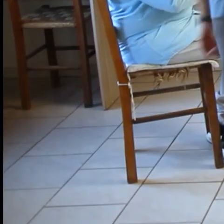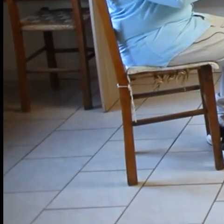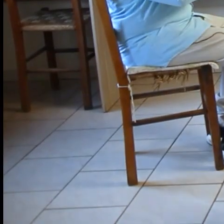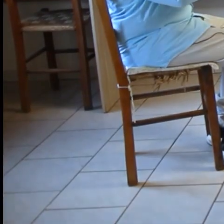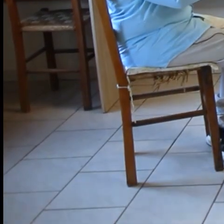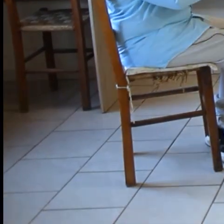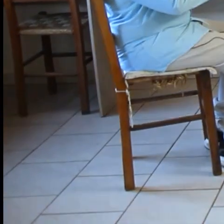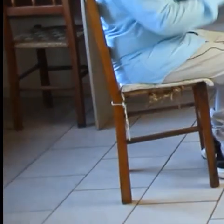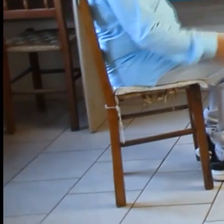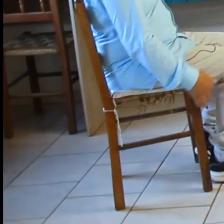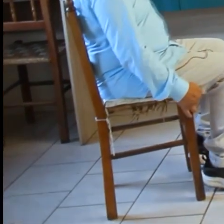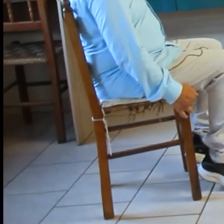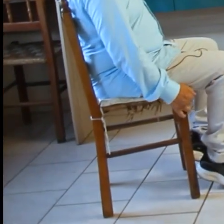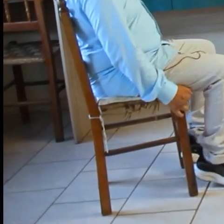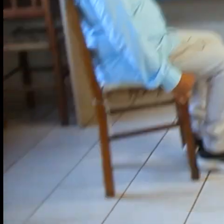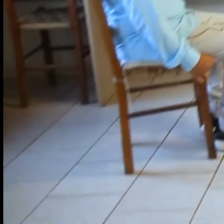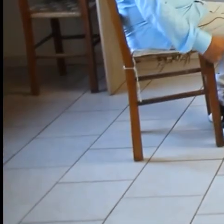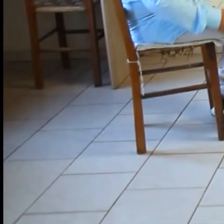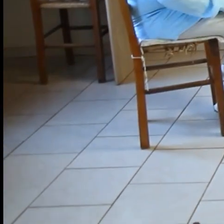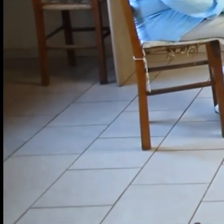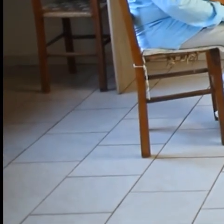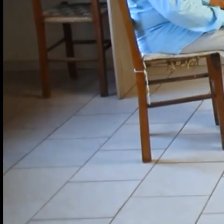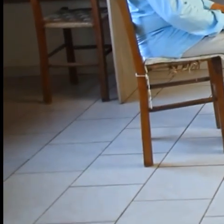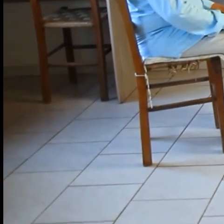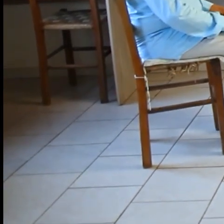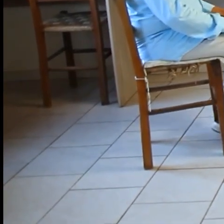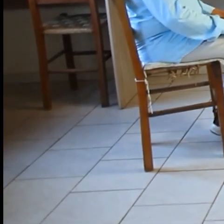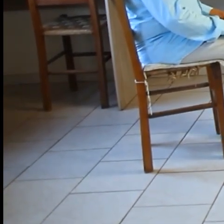Assim ou para aí? Aí você vai falar com o Silvinho aqui, ó. Ah, tá, com ele. Por onde é que foi?